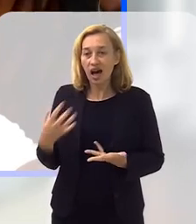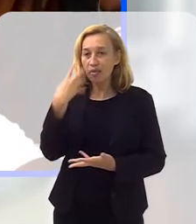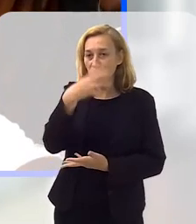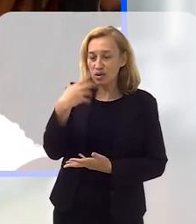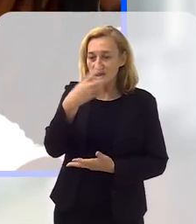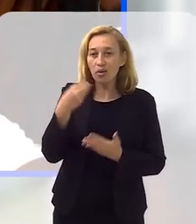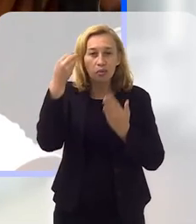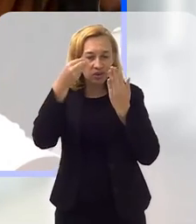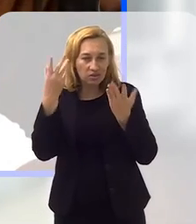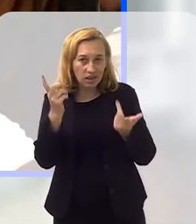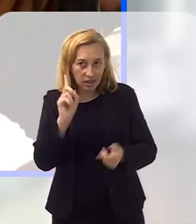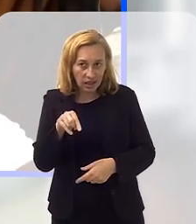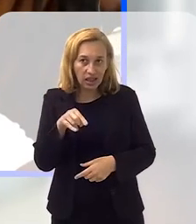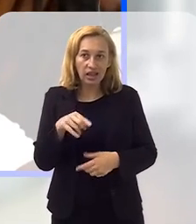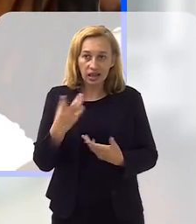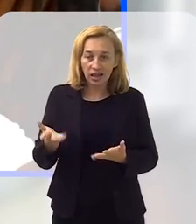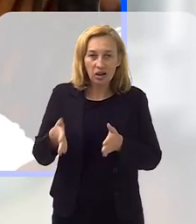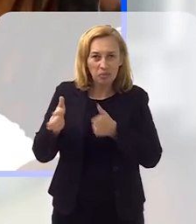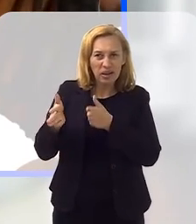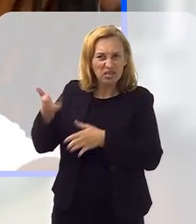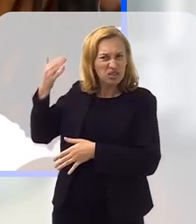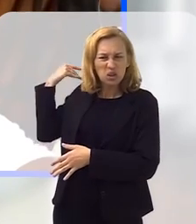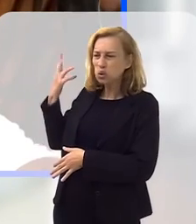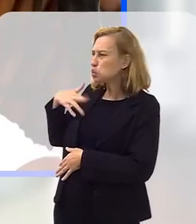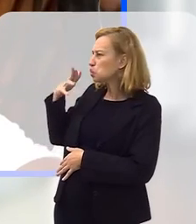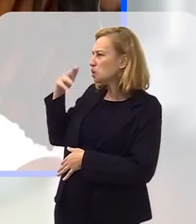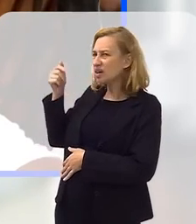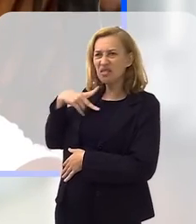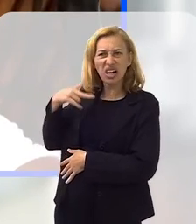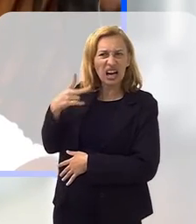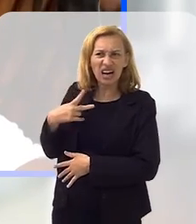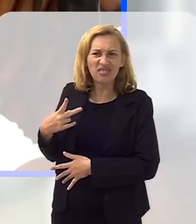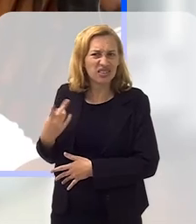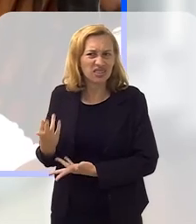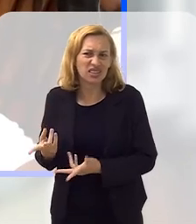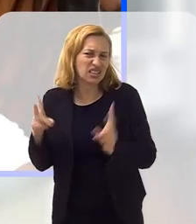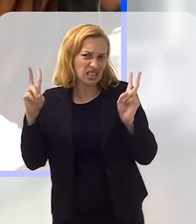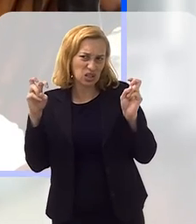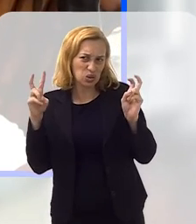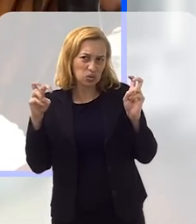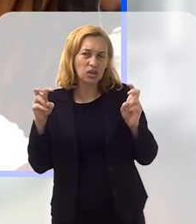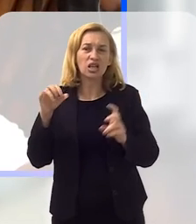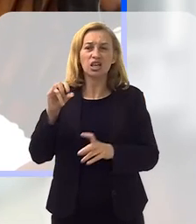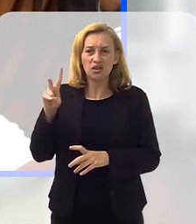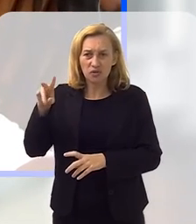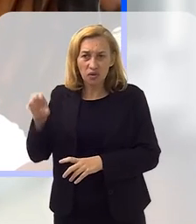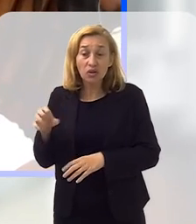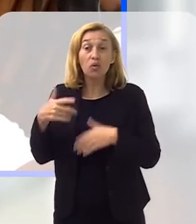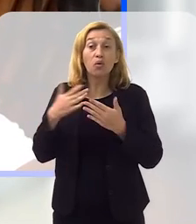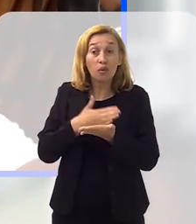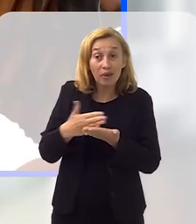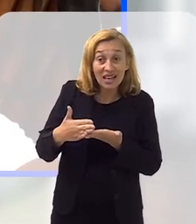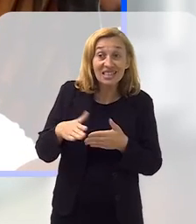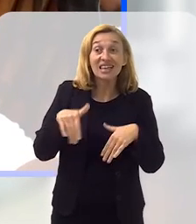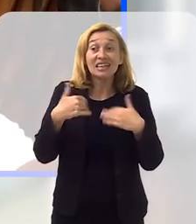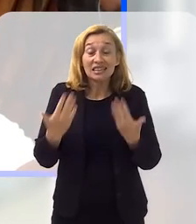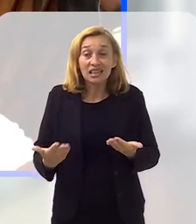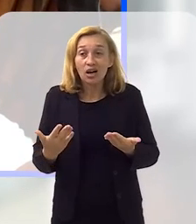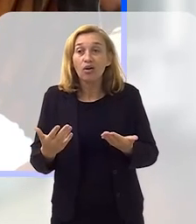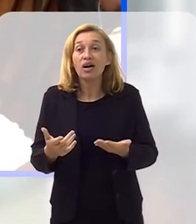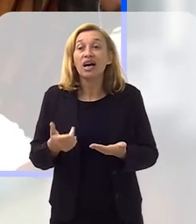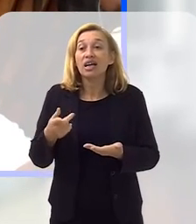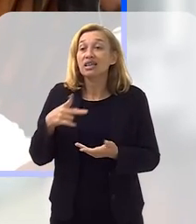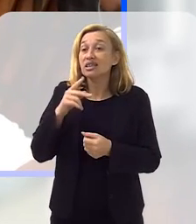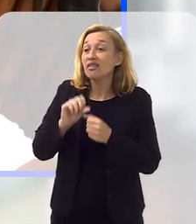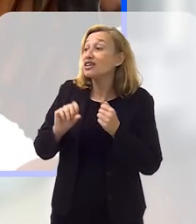como psicoterapia, né? numa época em que mal se falava de musicoterapia, Dona Ivone começa. Então, assim,